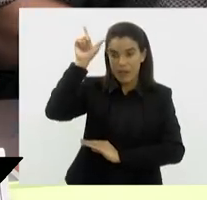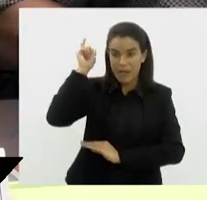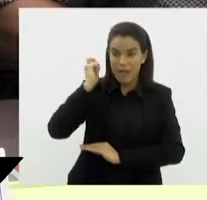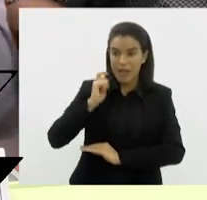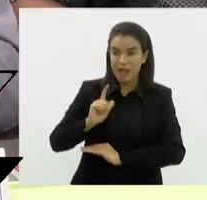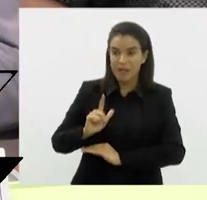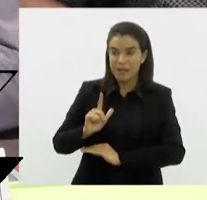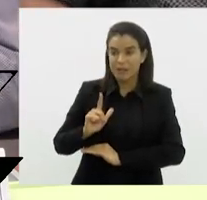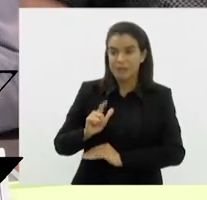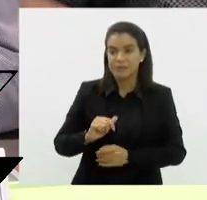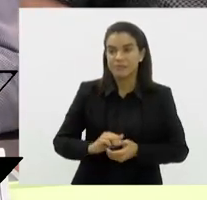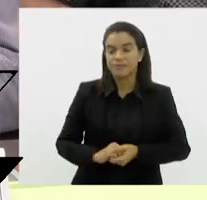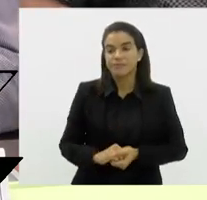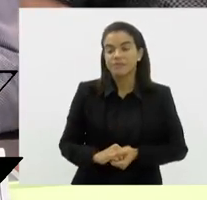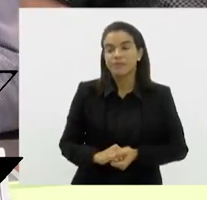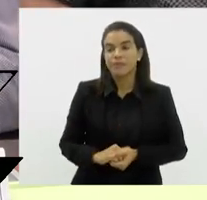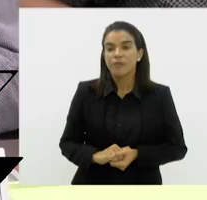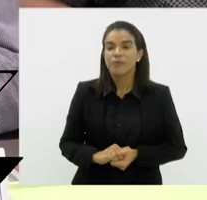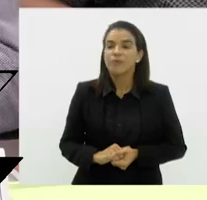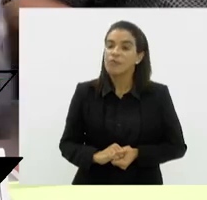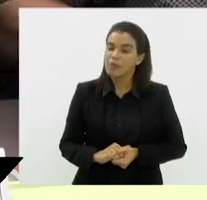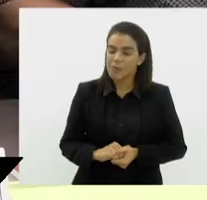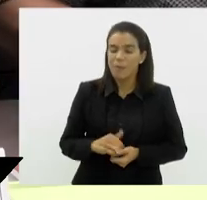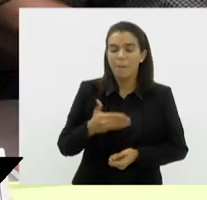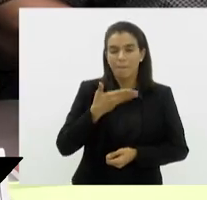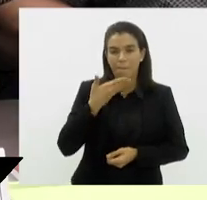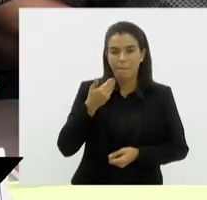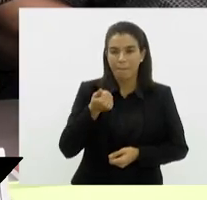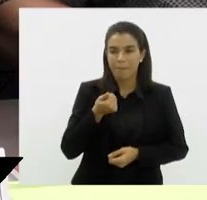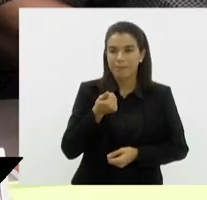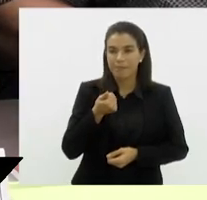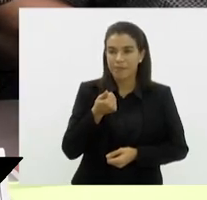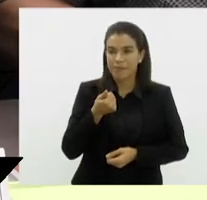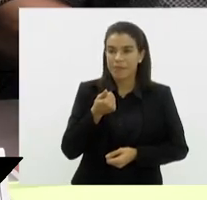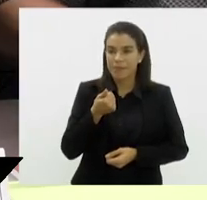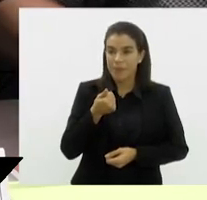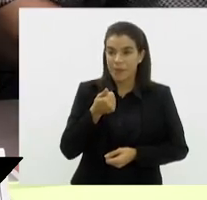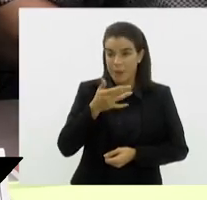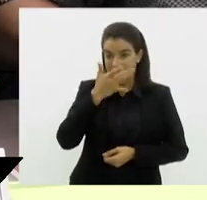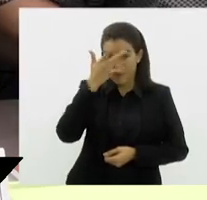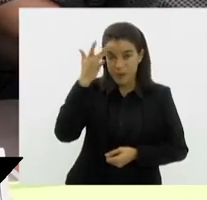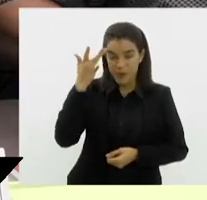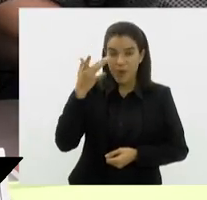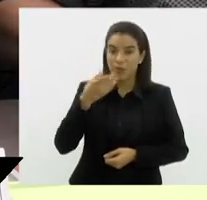pode discutir no plenário. Outra coisa, o pessoal da própria